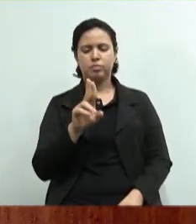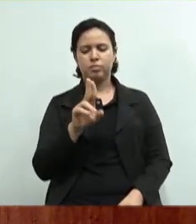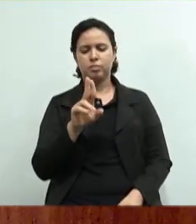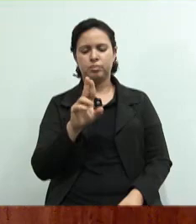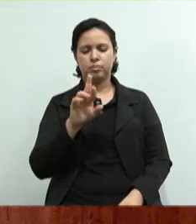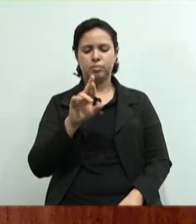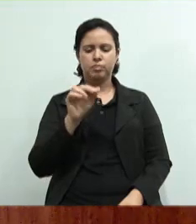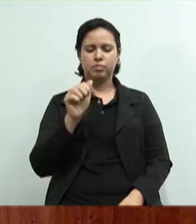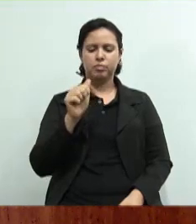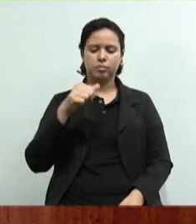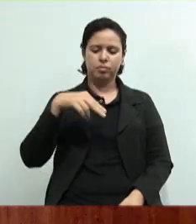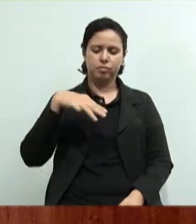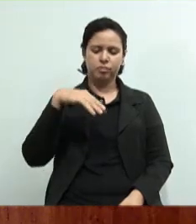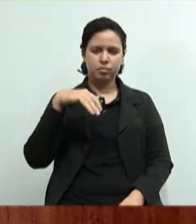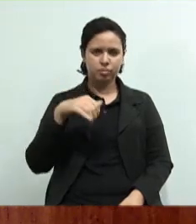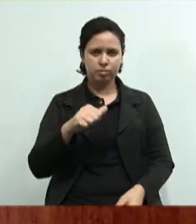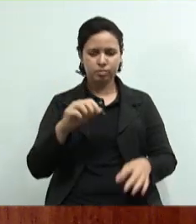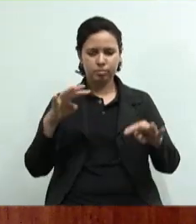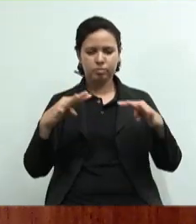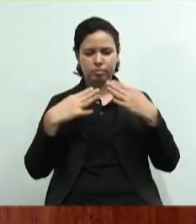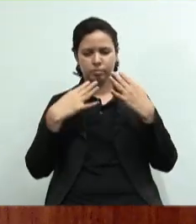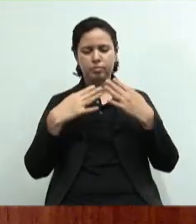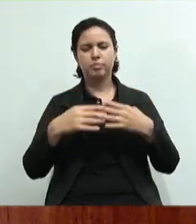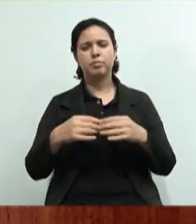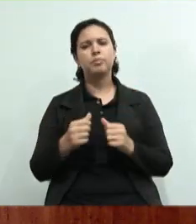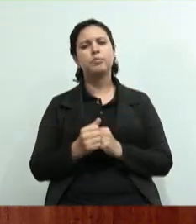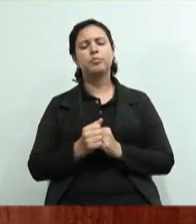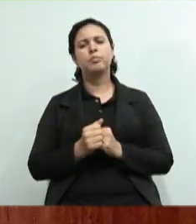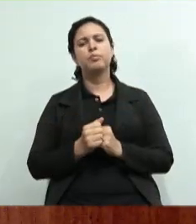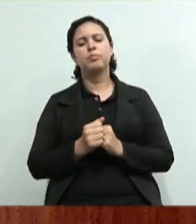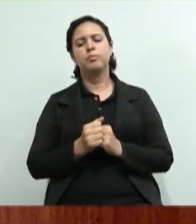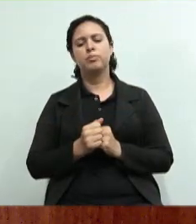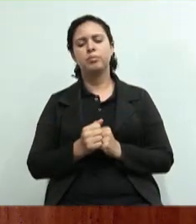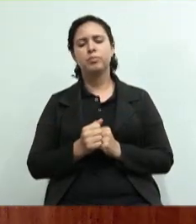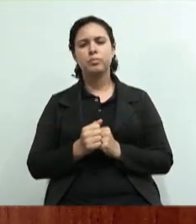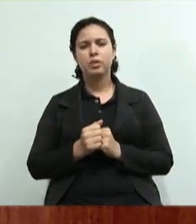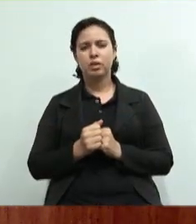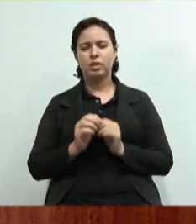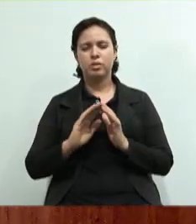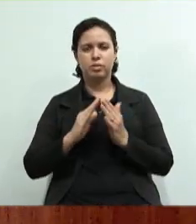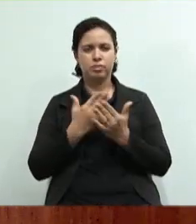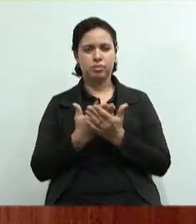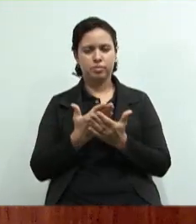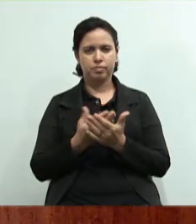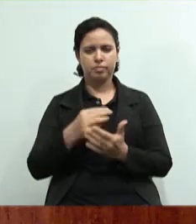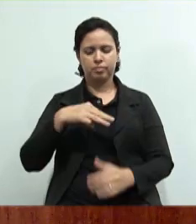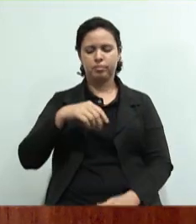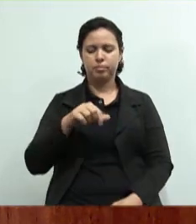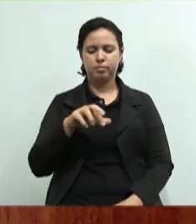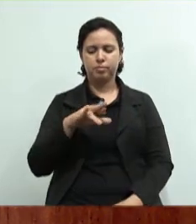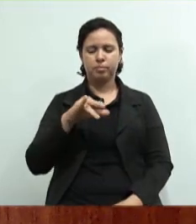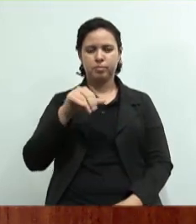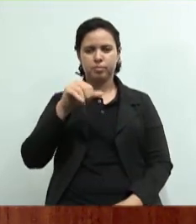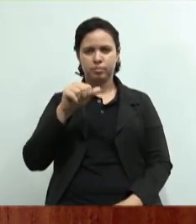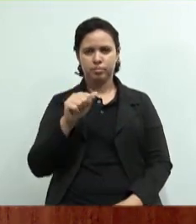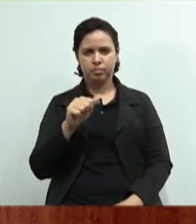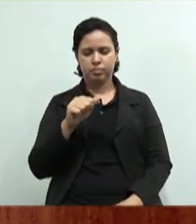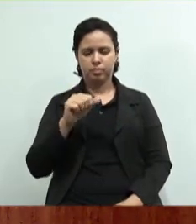está ligadinho, professora, com a gente. A escola Maria de Matos e Silva, ligado na aula. A escola